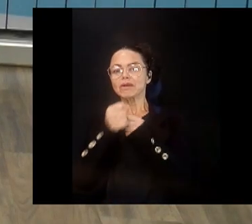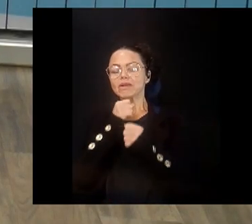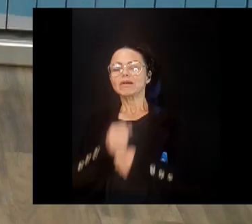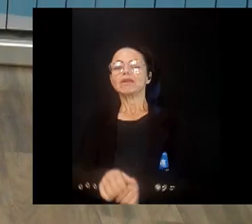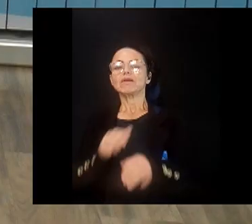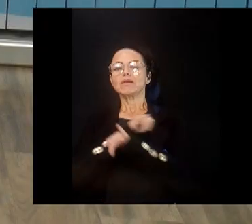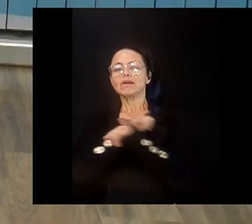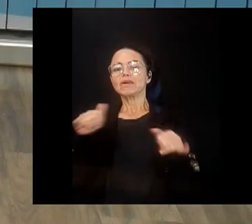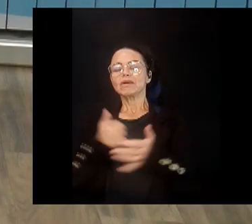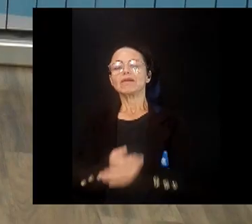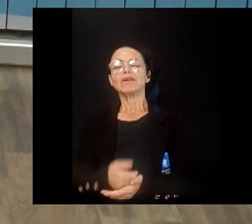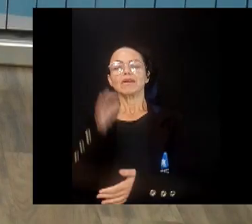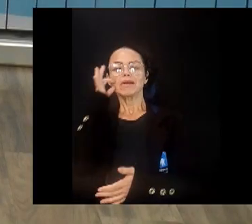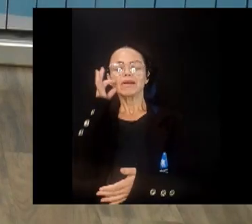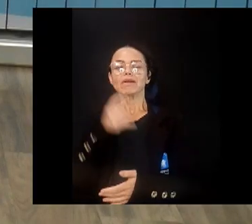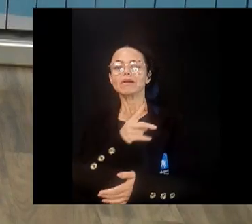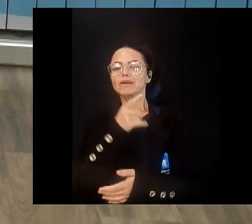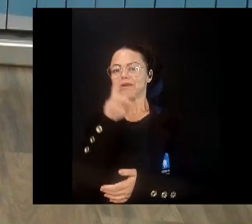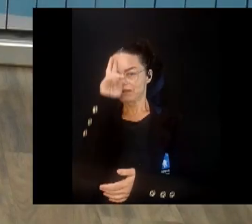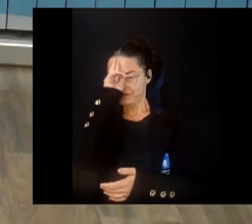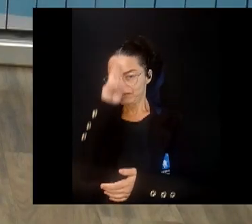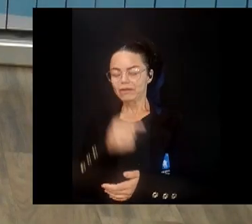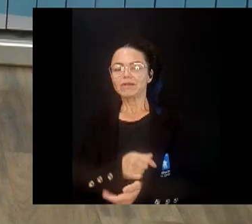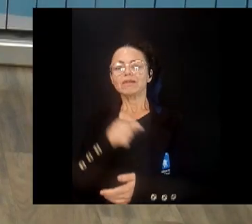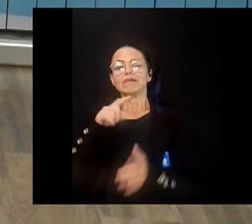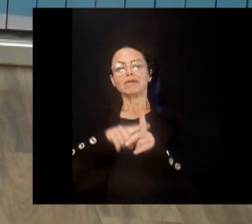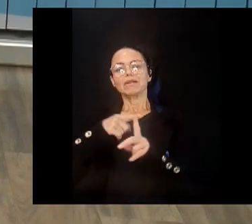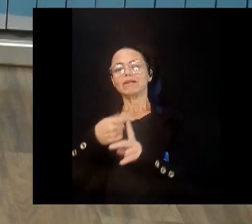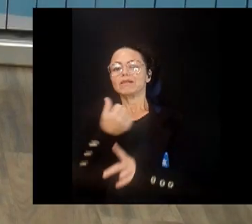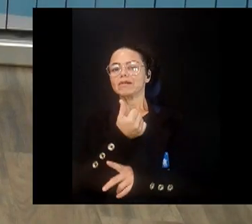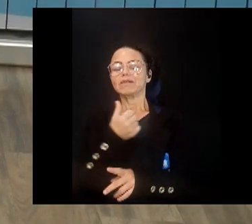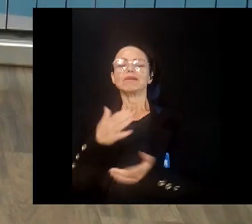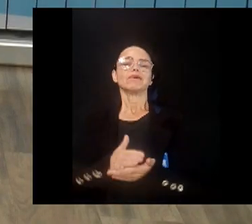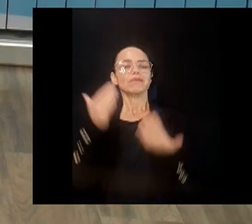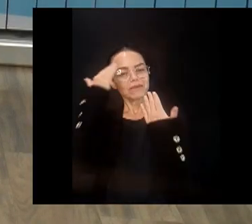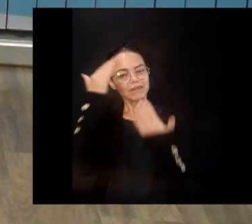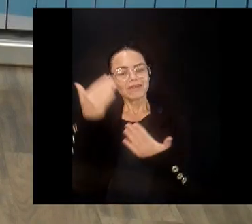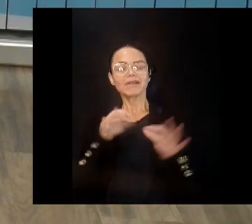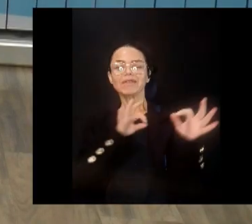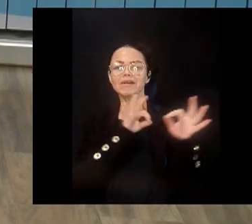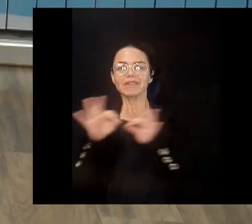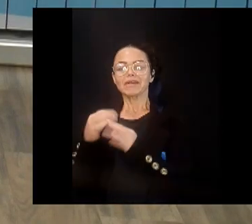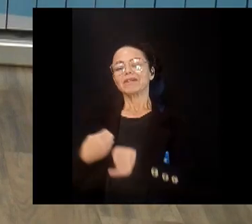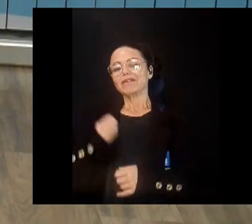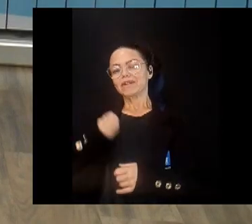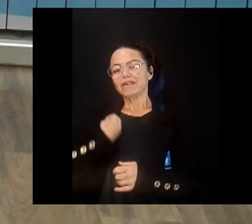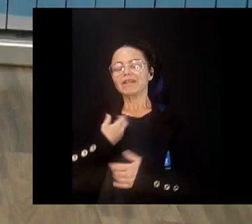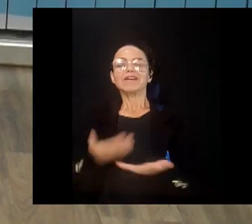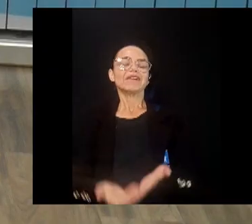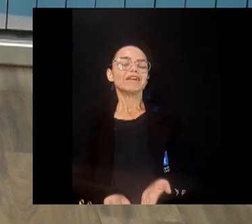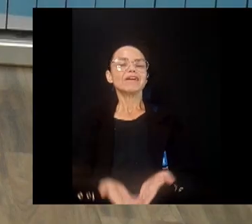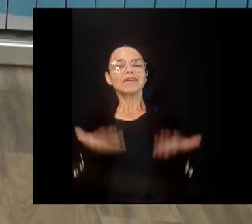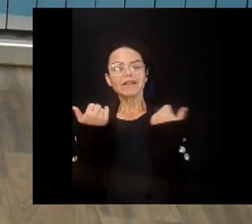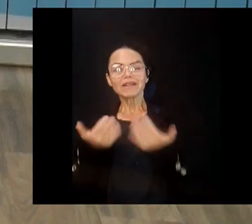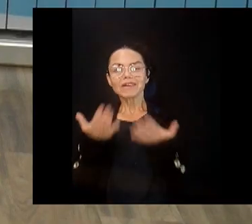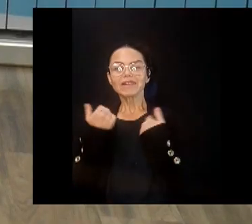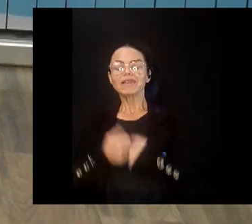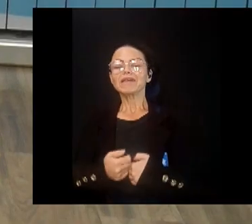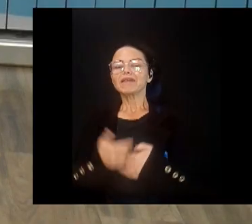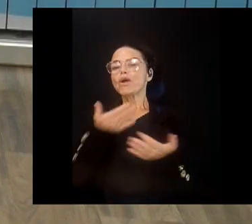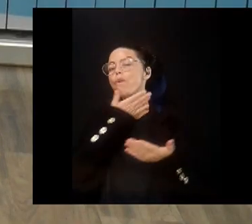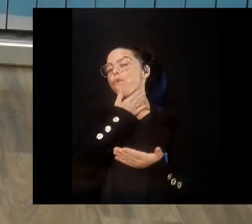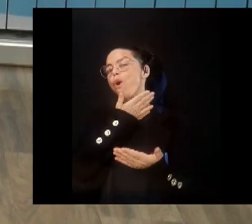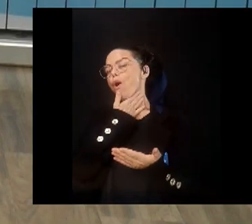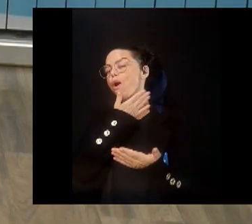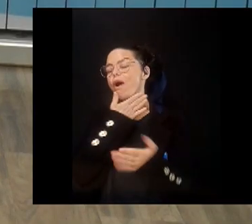ao vivo, meio-dia mais 6 minutos. Muito obrigado pela sua companhia, pela sua audiência. E vamos conversar,